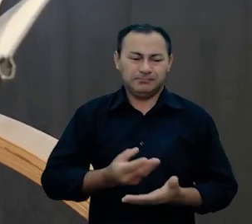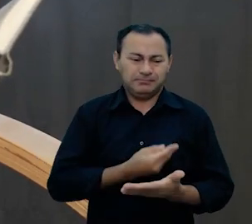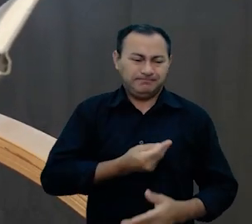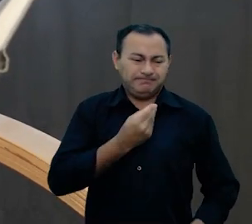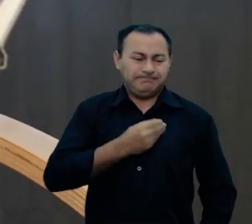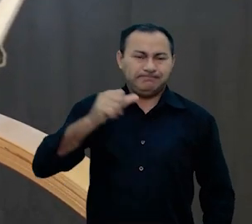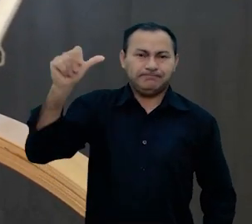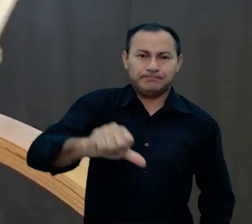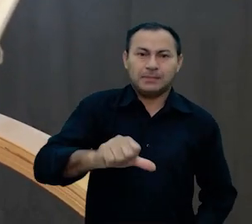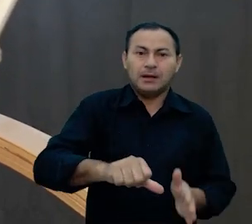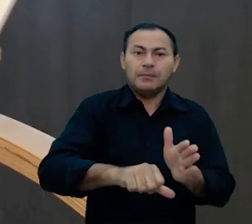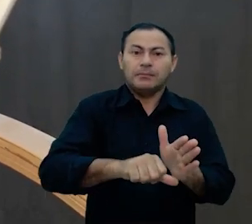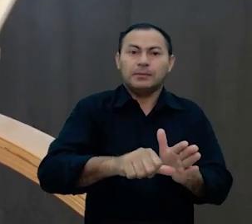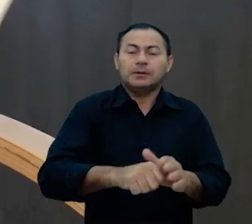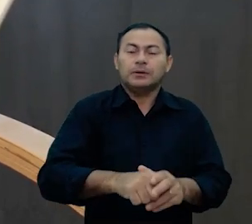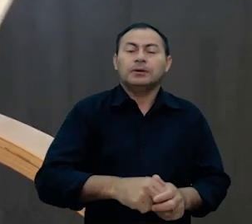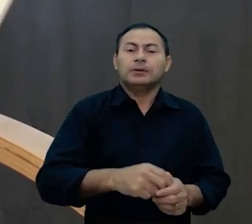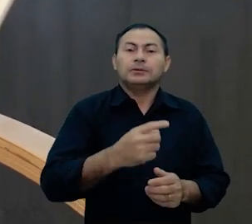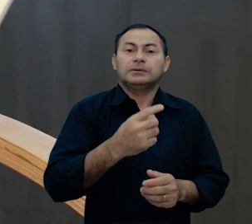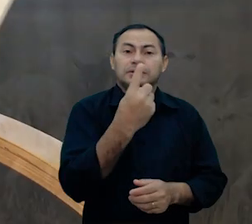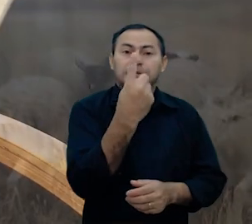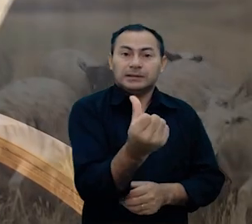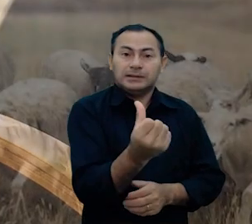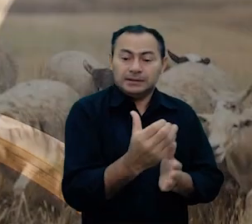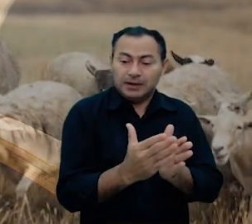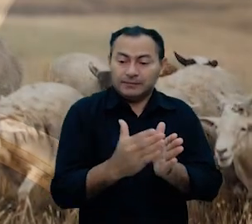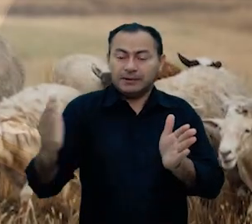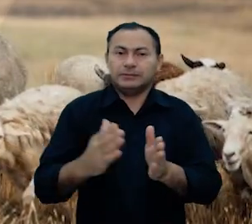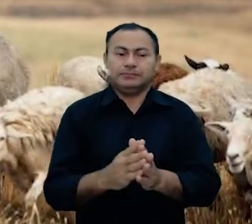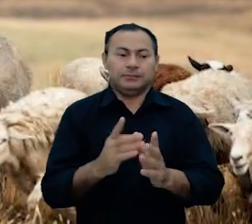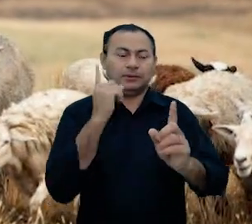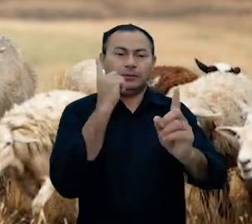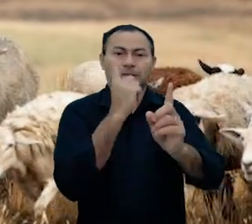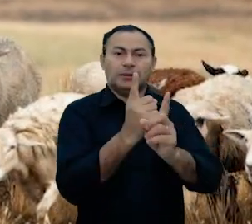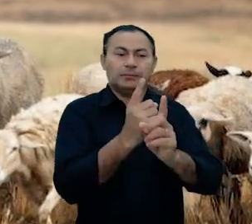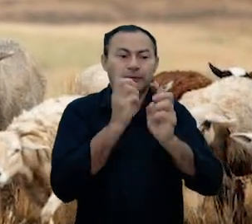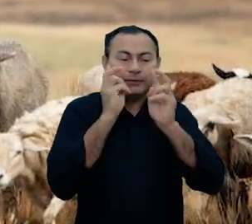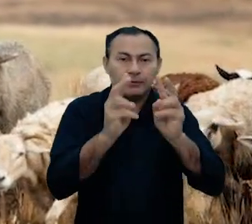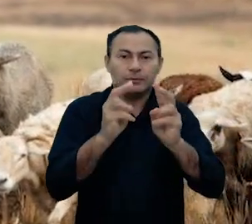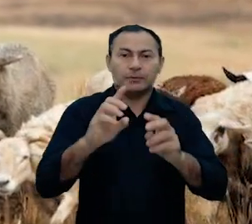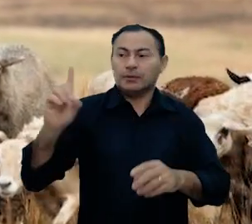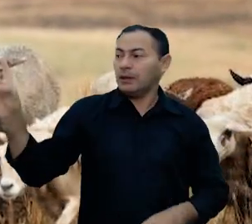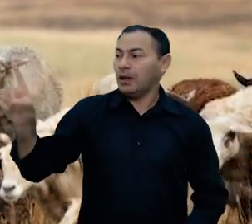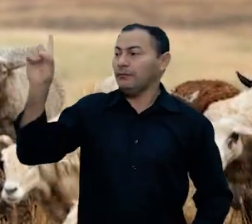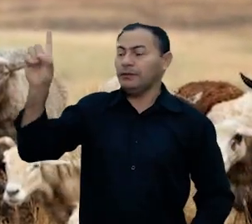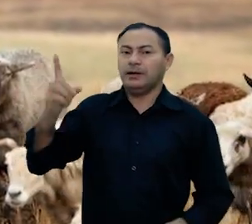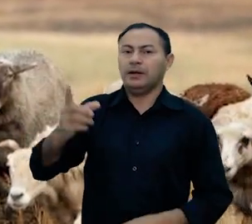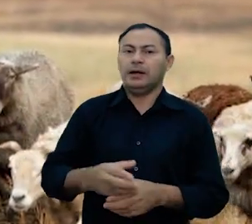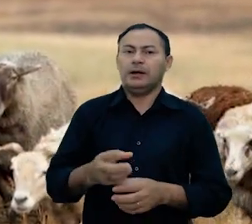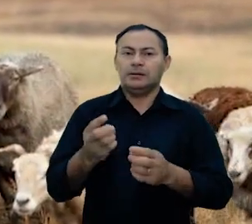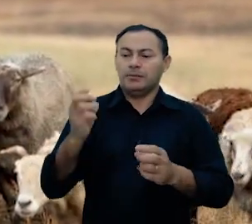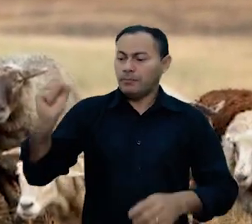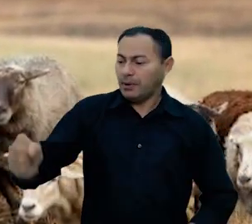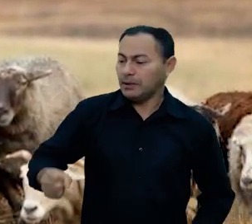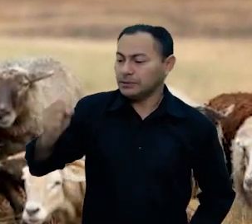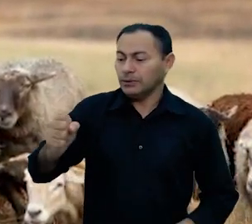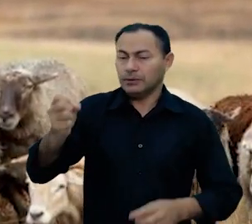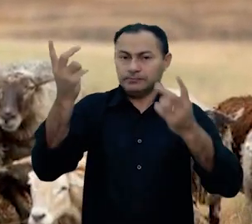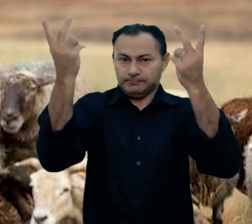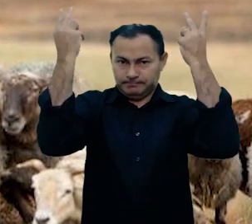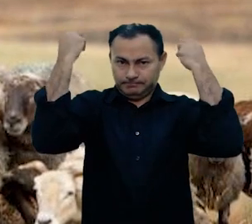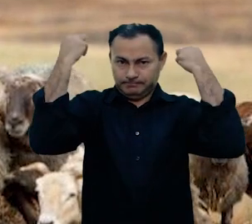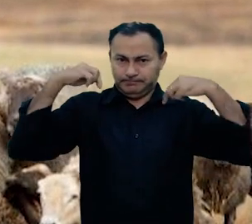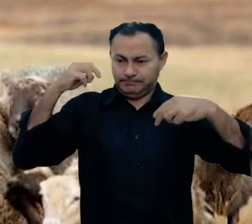mesmos capítulos, a partir do 16, encontramos Davi. Davi era apenas um pastor de ovelhas quando o conhecemos, mas a